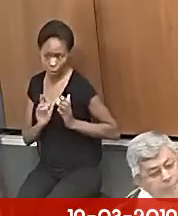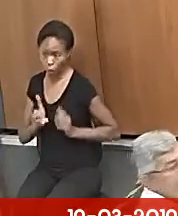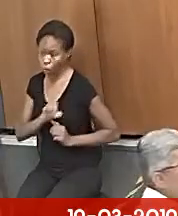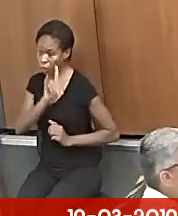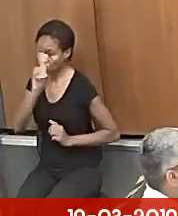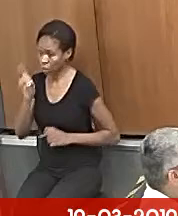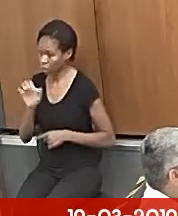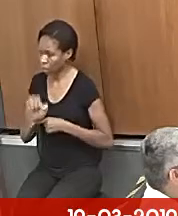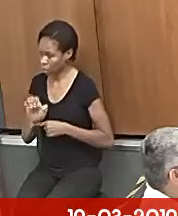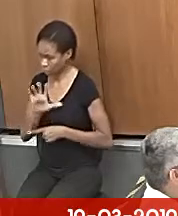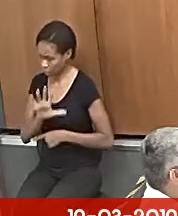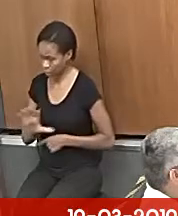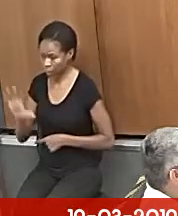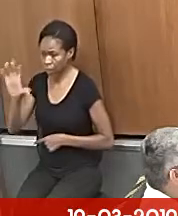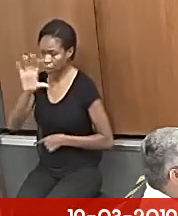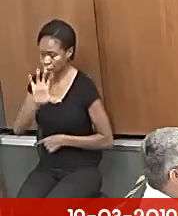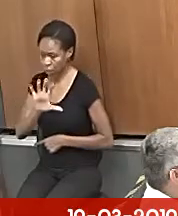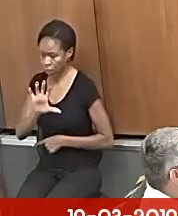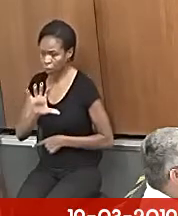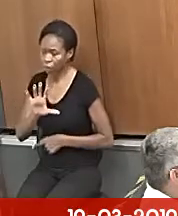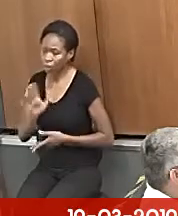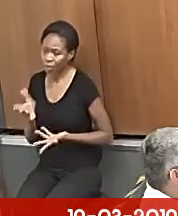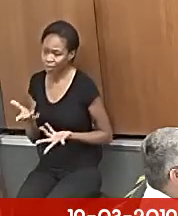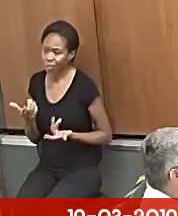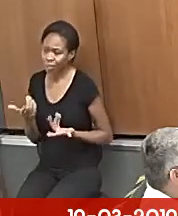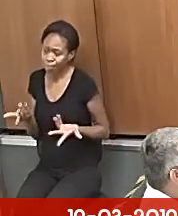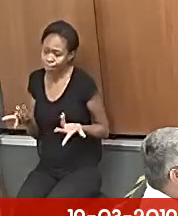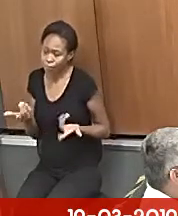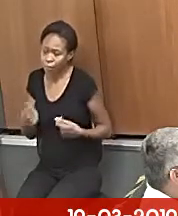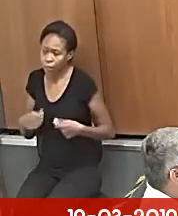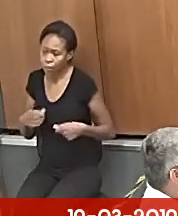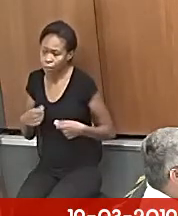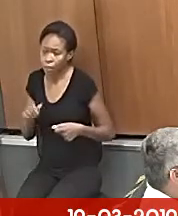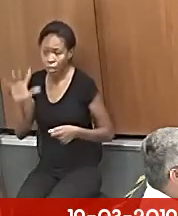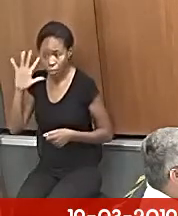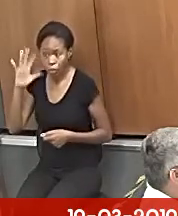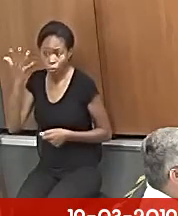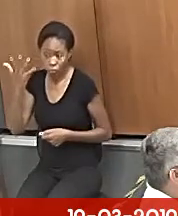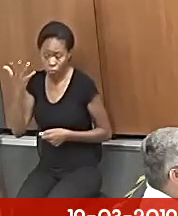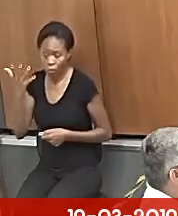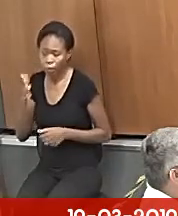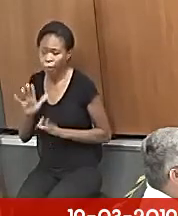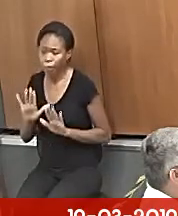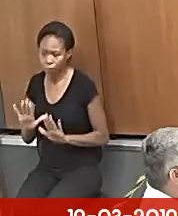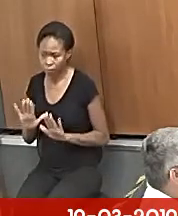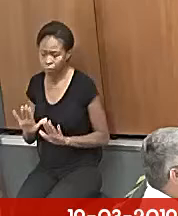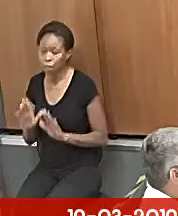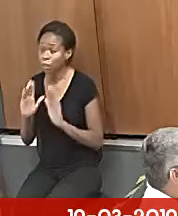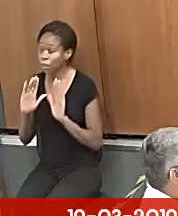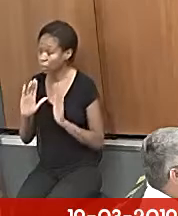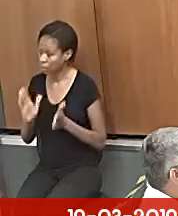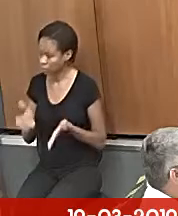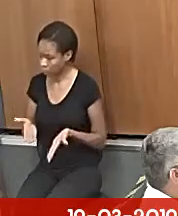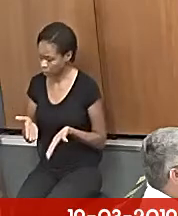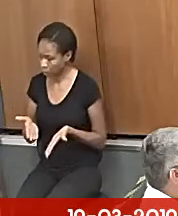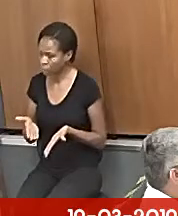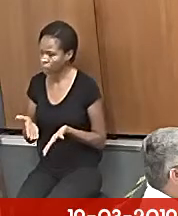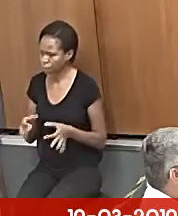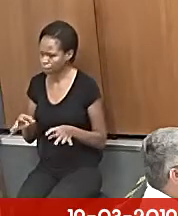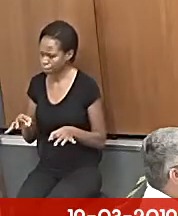chamada para cima está na imprensa que fora vai retornar mas já está devidamente aí